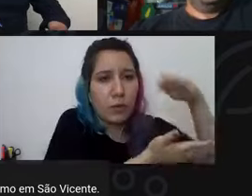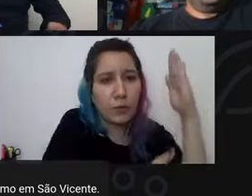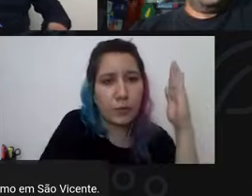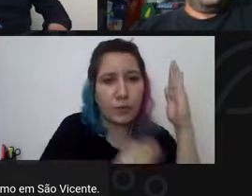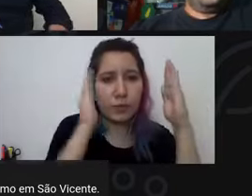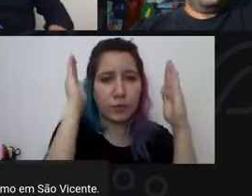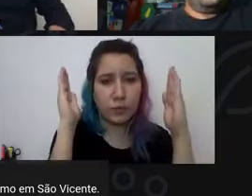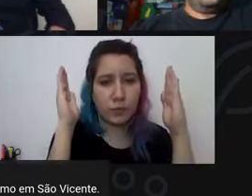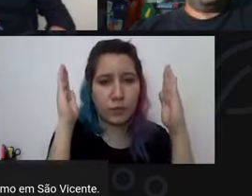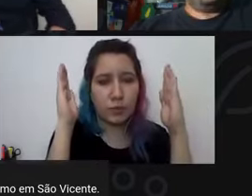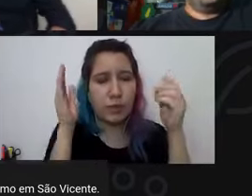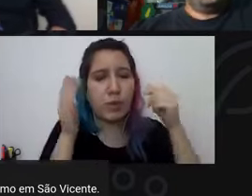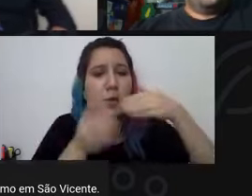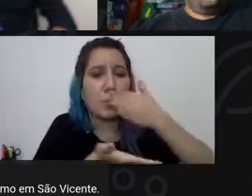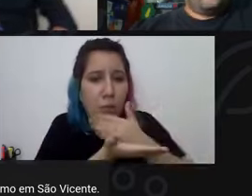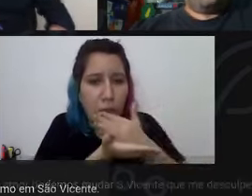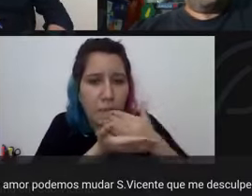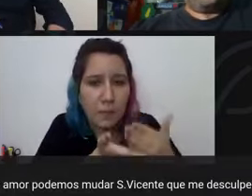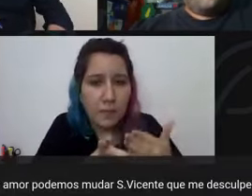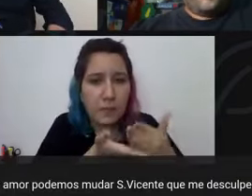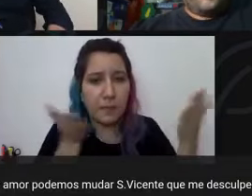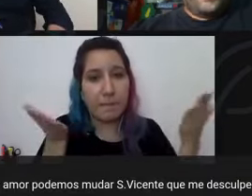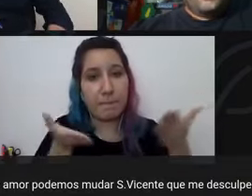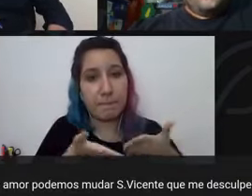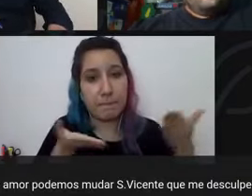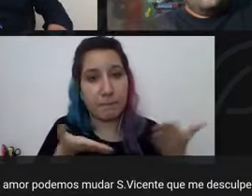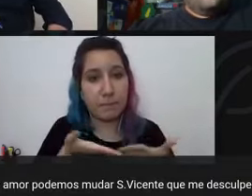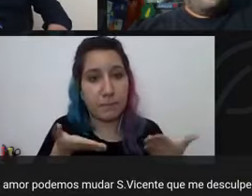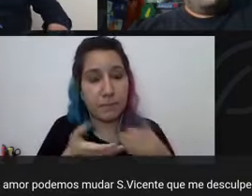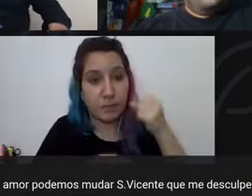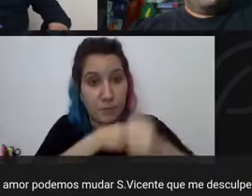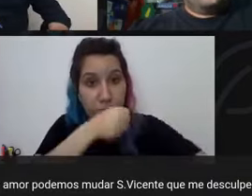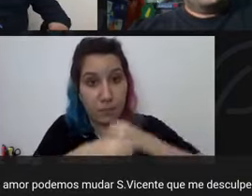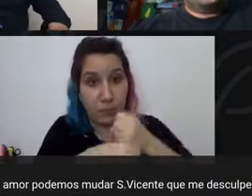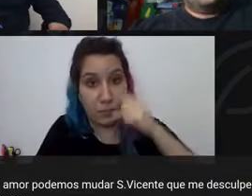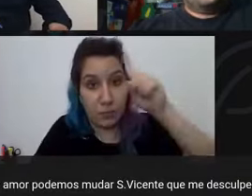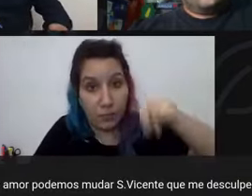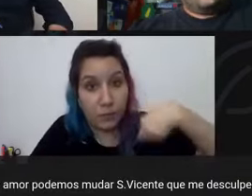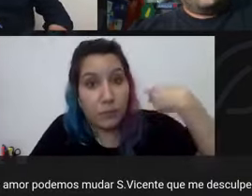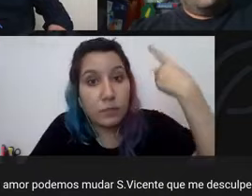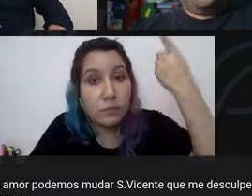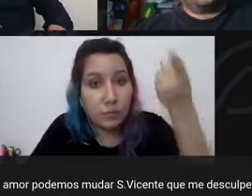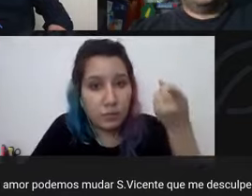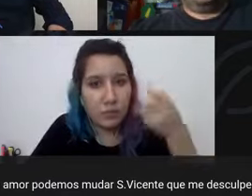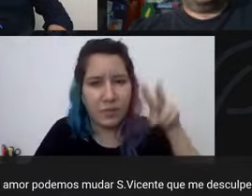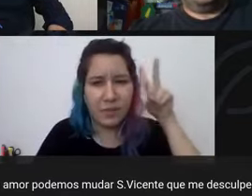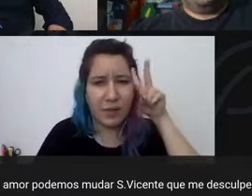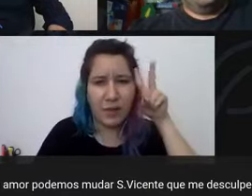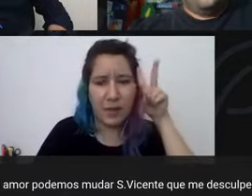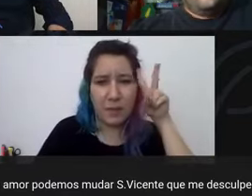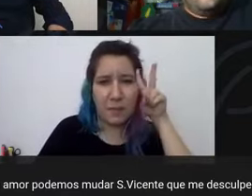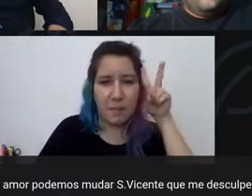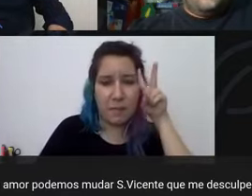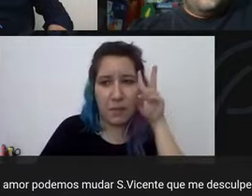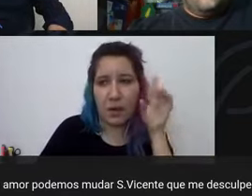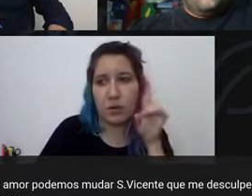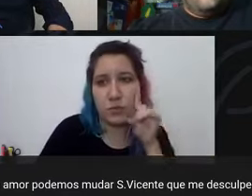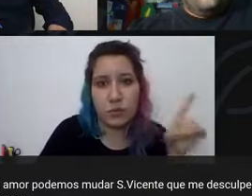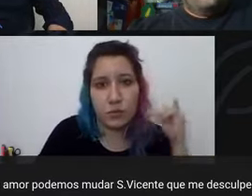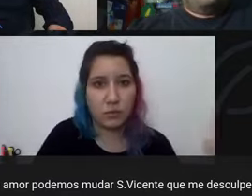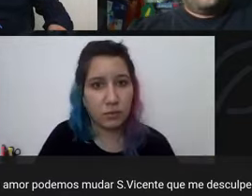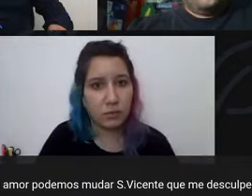agora do ano que vem. Né? Igual, vale lembrar essa questão de data, é tão importante você ver.